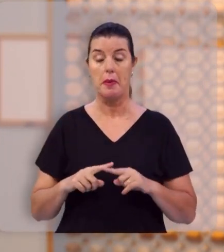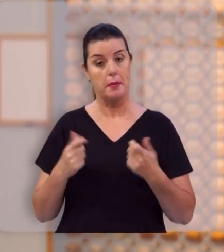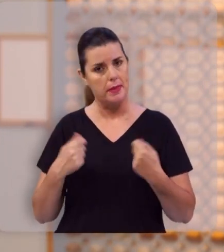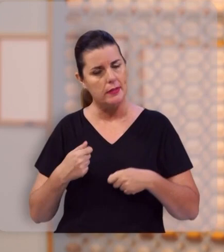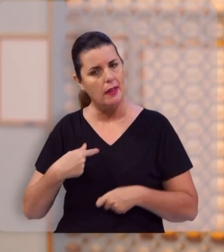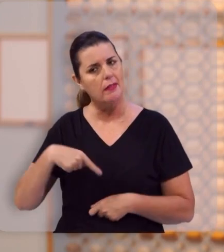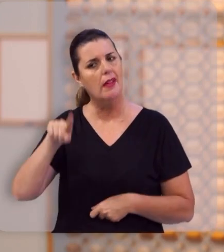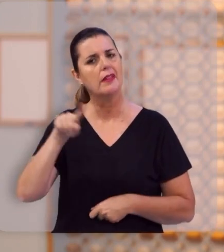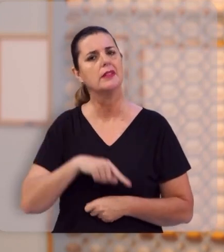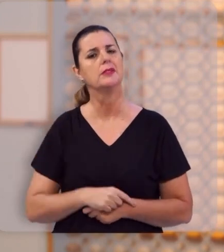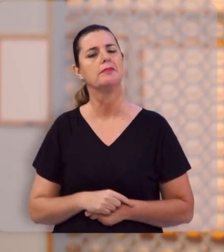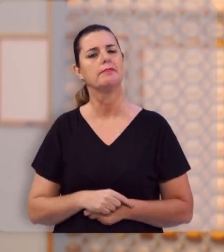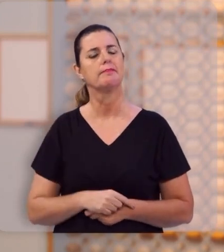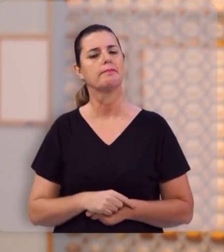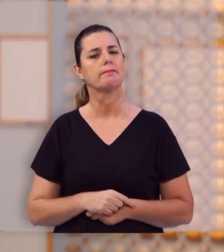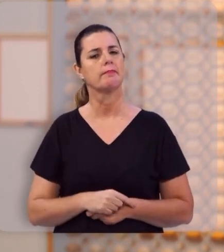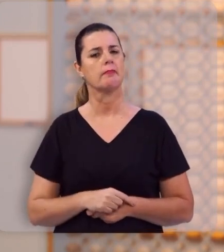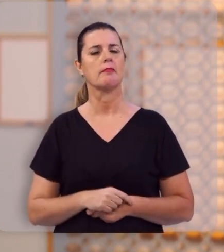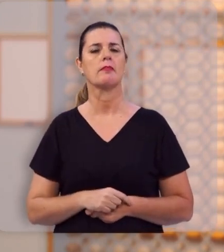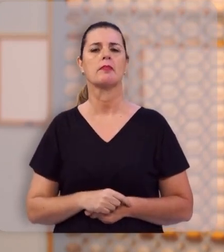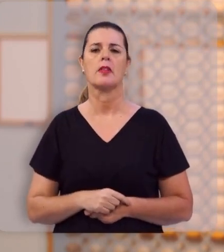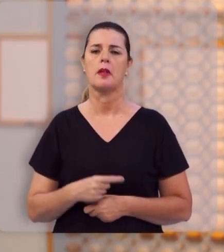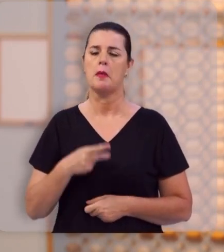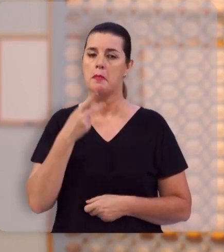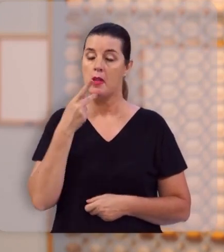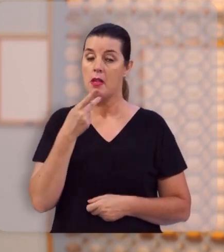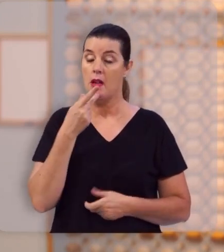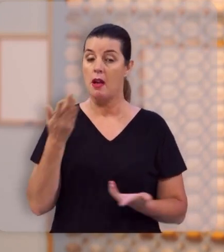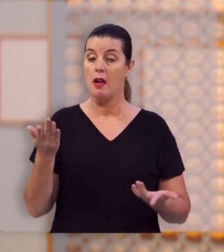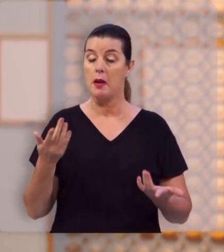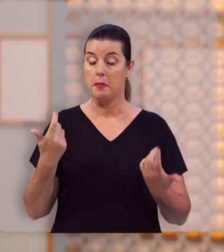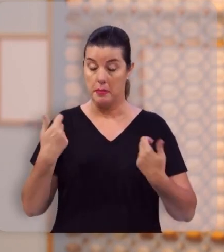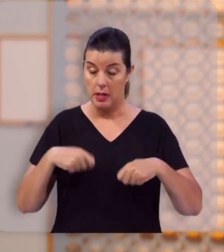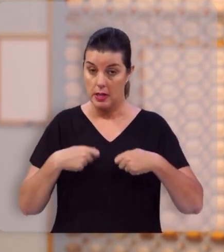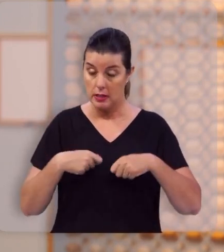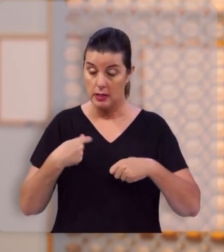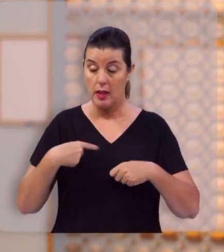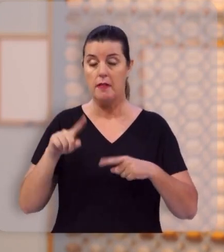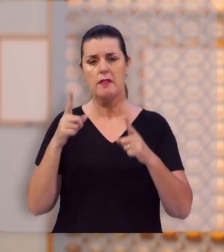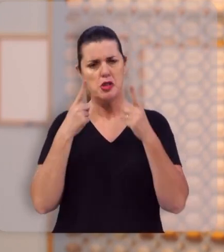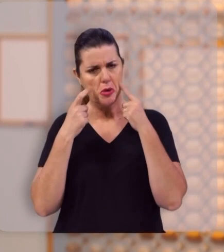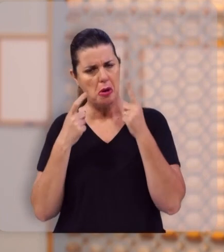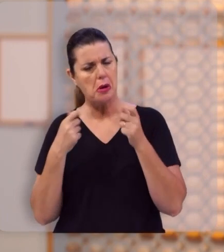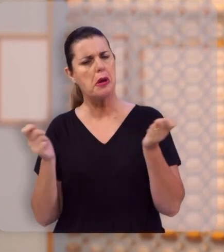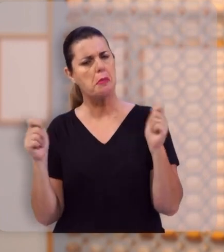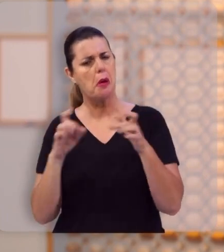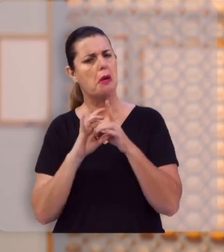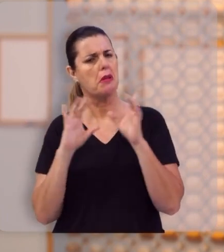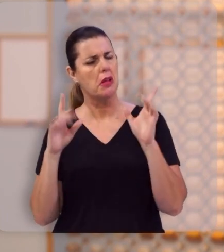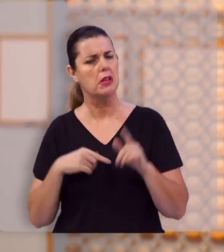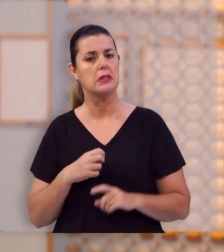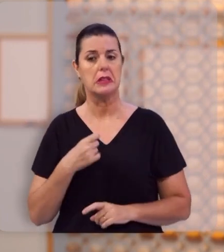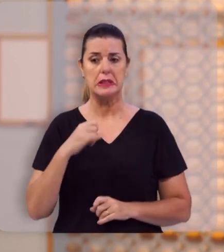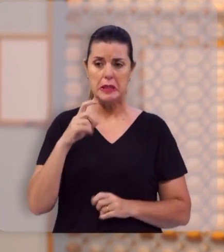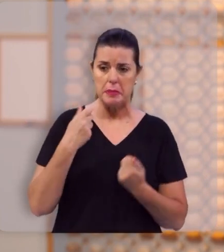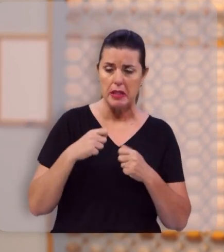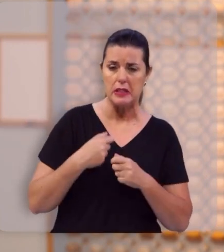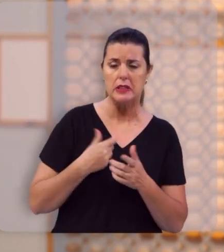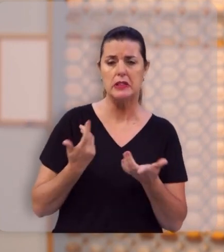sair, é preciso semear. Se preciso for, chore. Se preciso